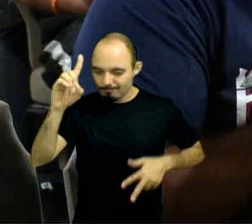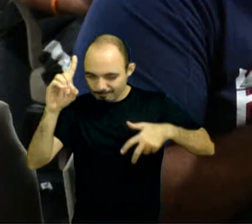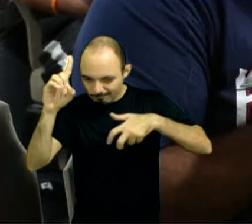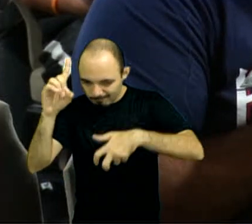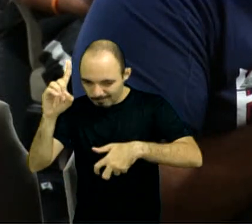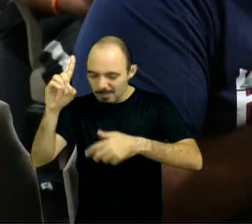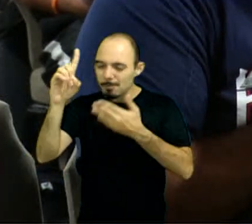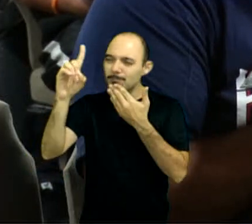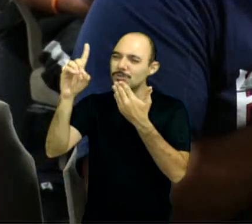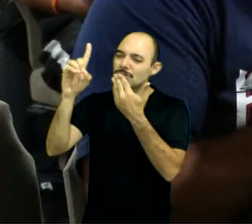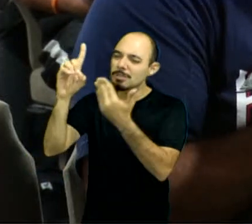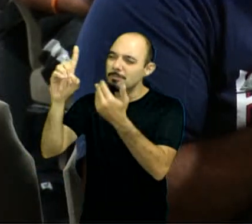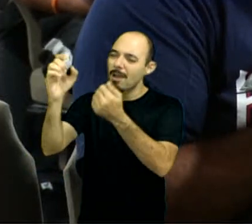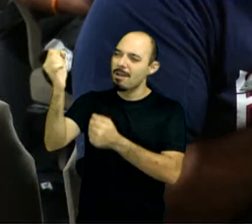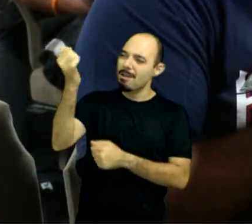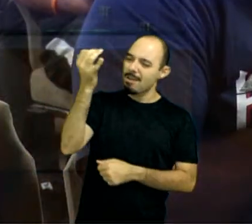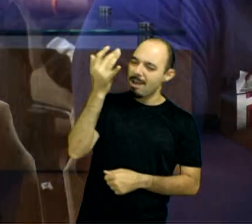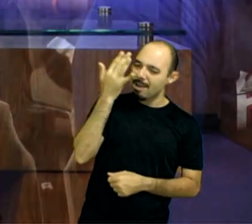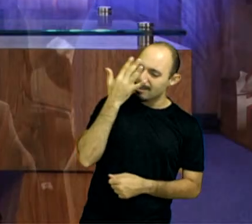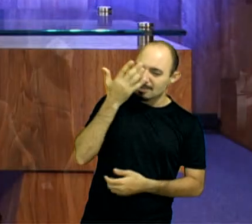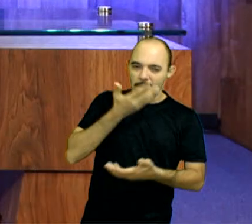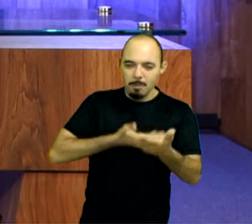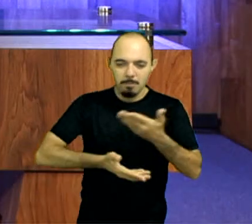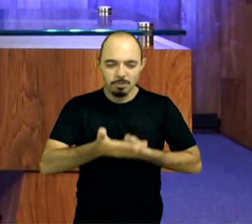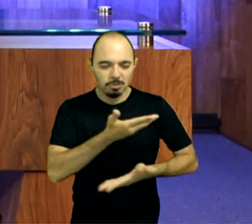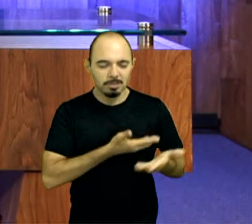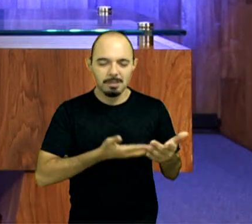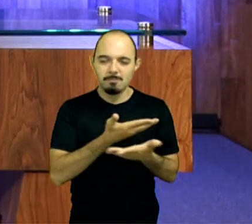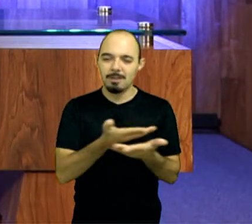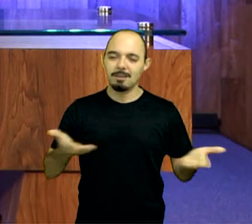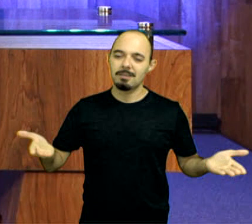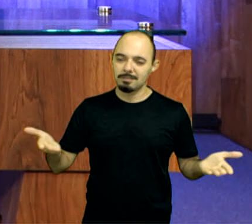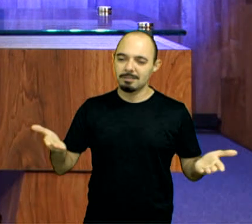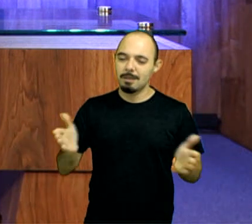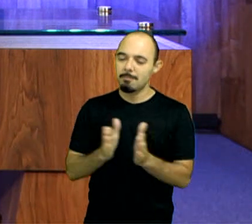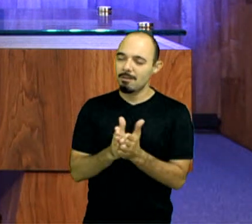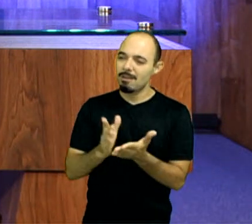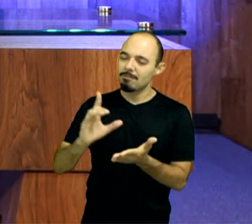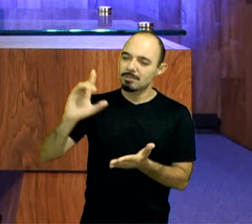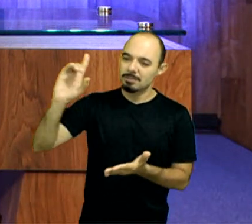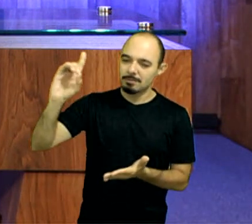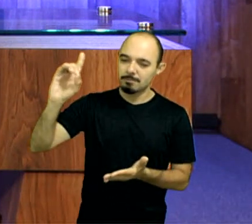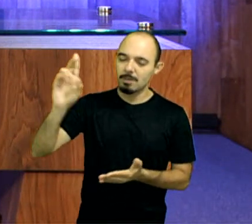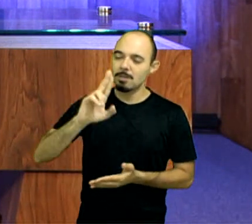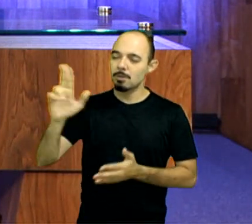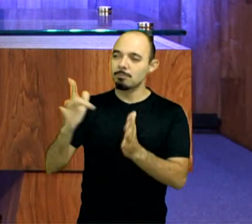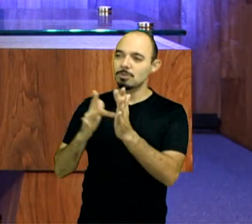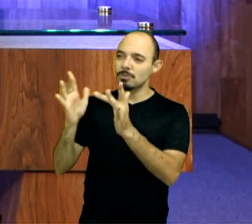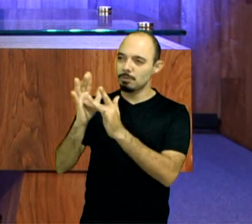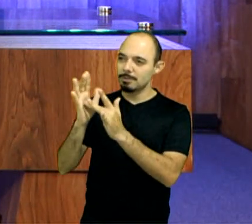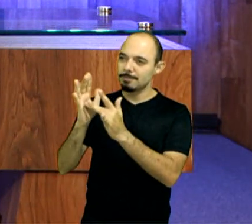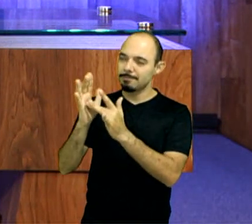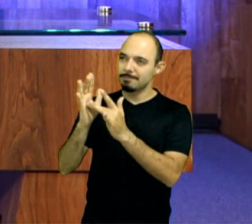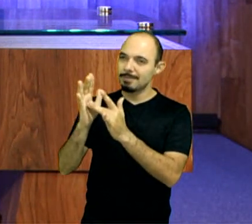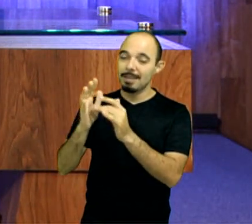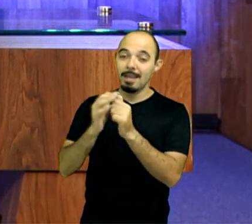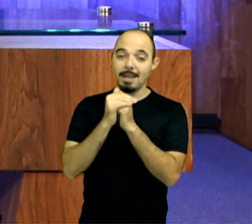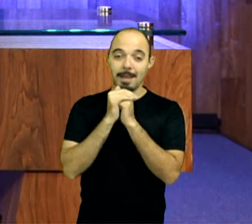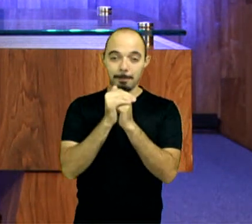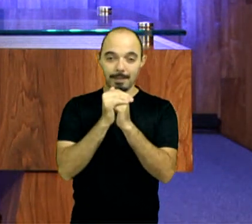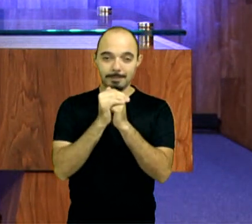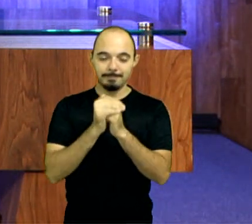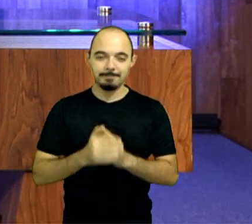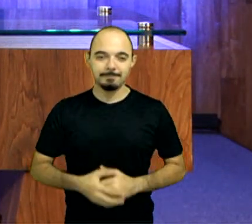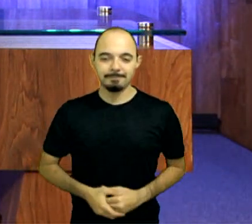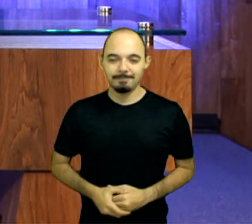para compartilhar com esses irmãos sobre esta palavra, em nome de Jesus. Amém,